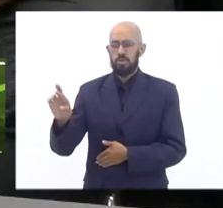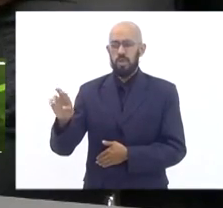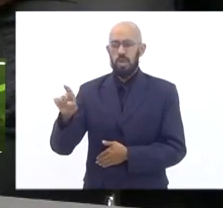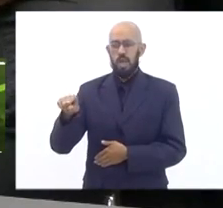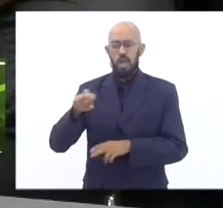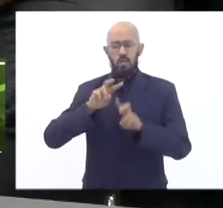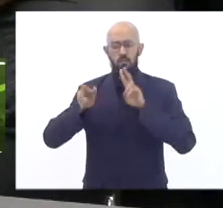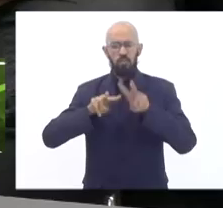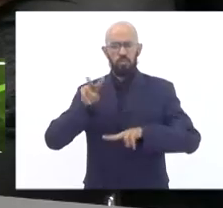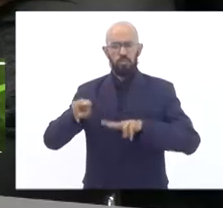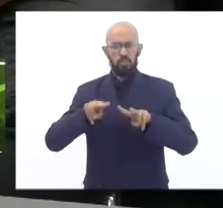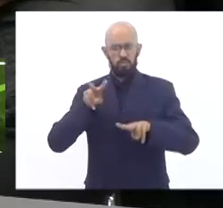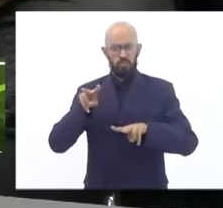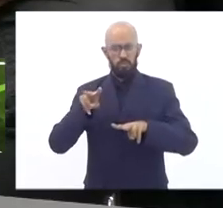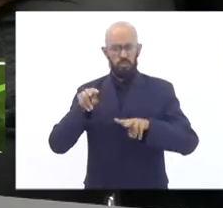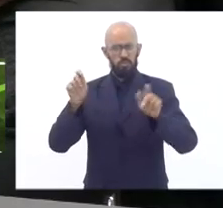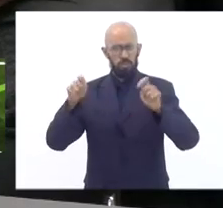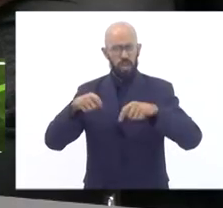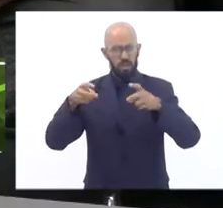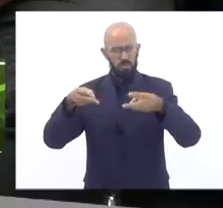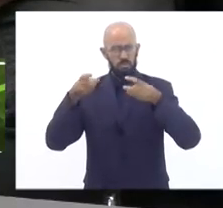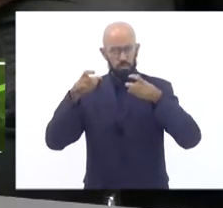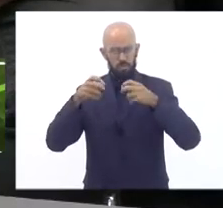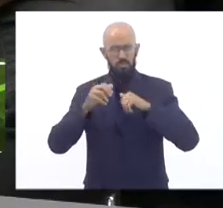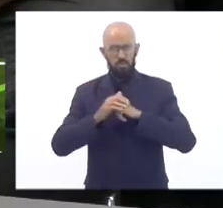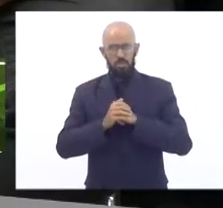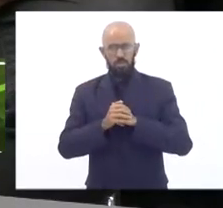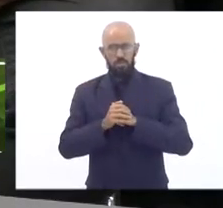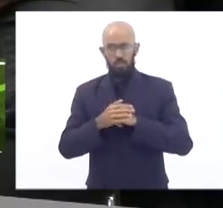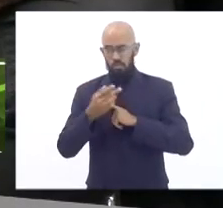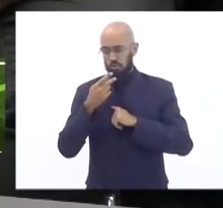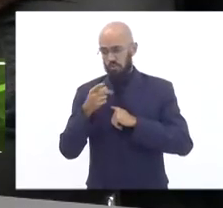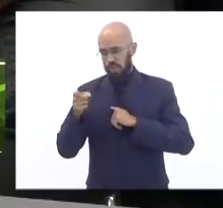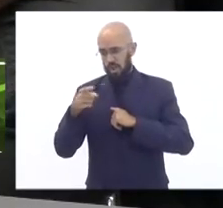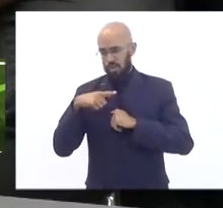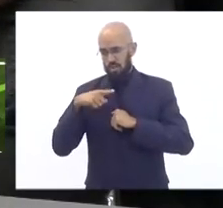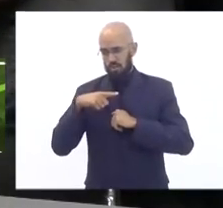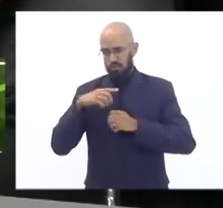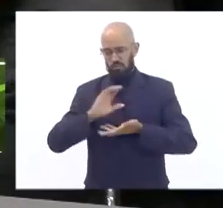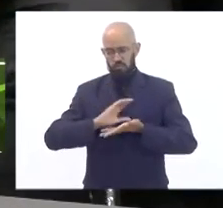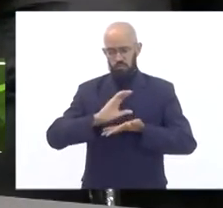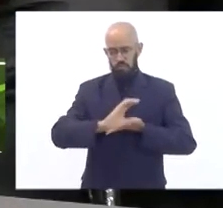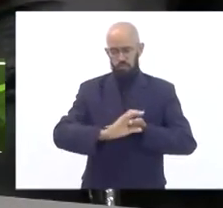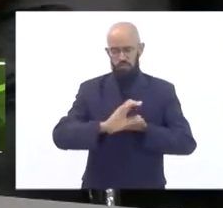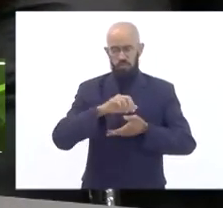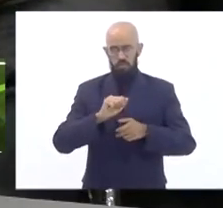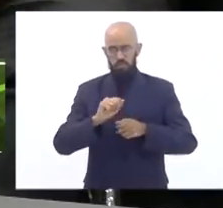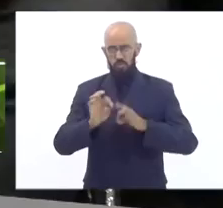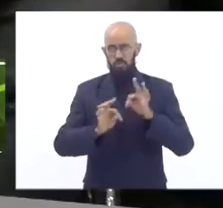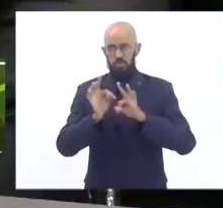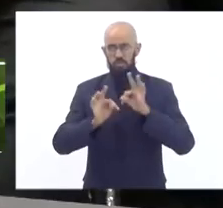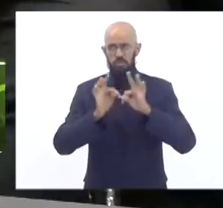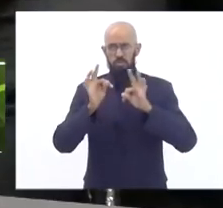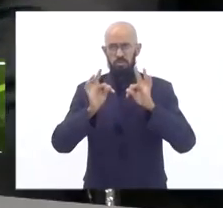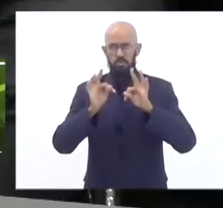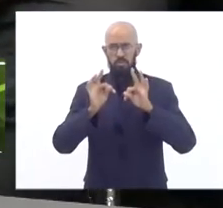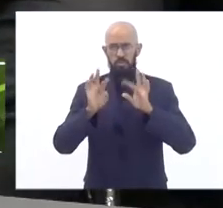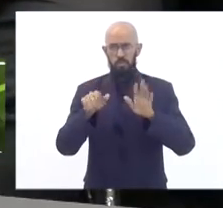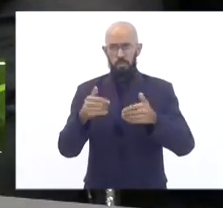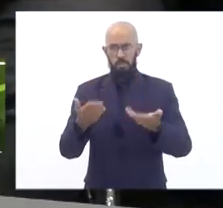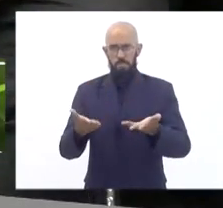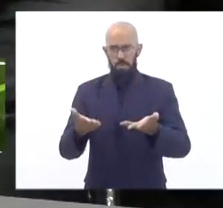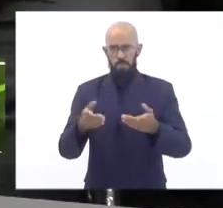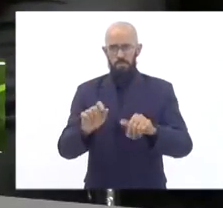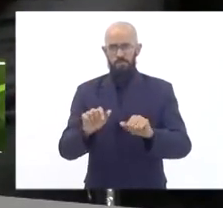do serviço. Porque ainda que o senhor coloque que houve um investimento, por exemplo, em áreas da tecnologia, isso de alguma maneira